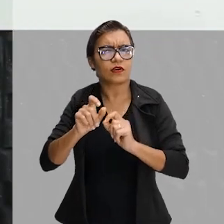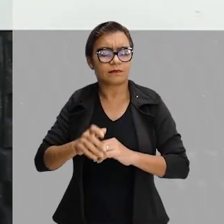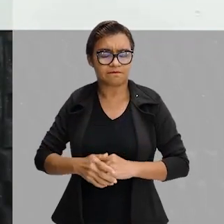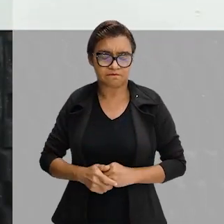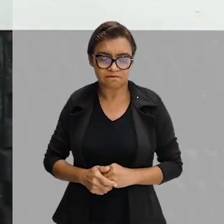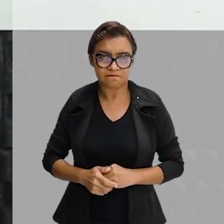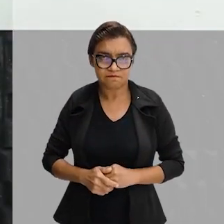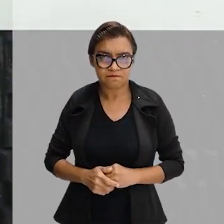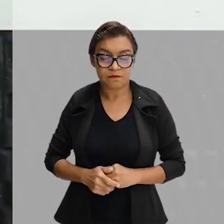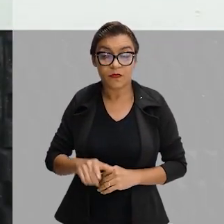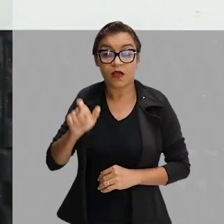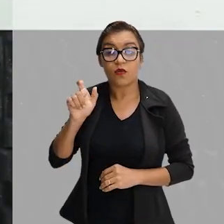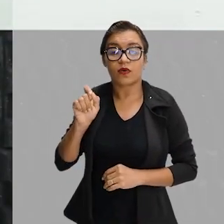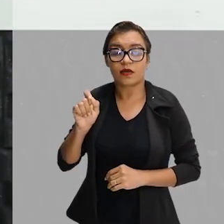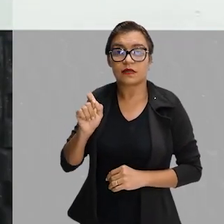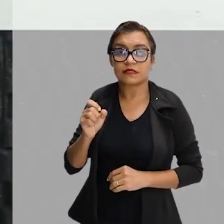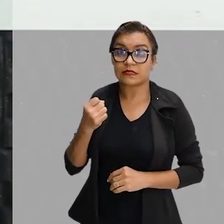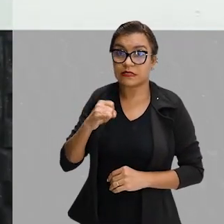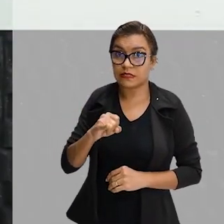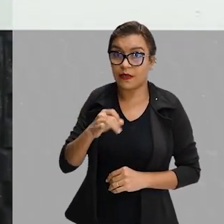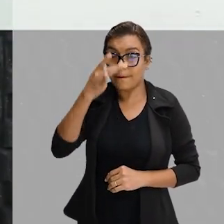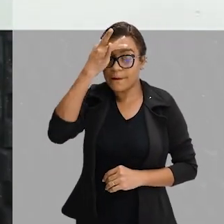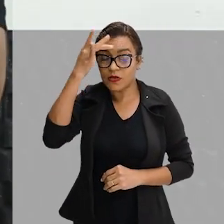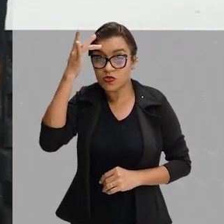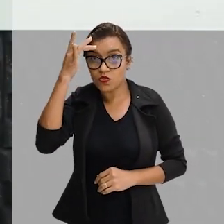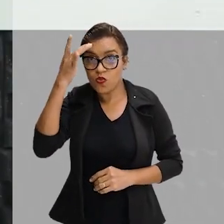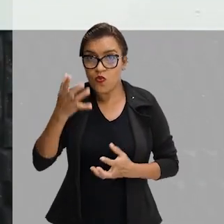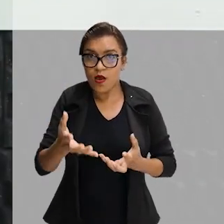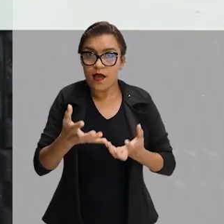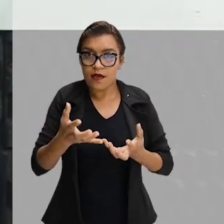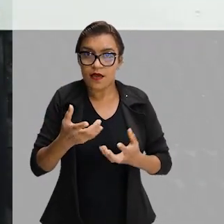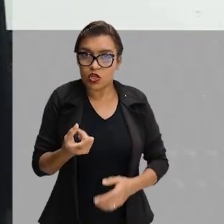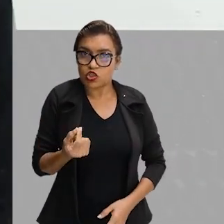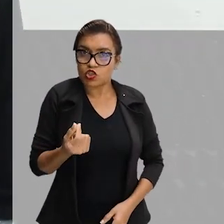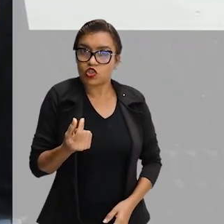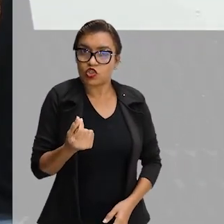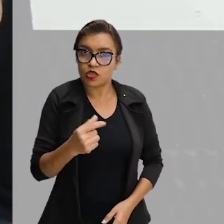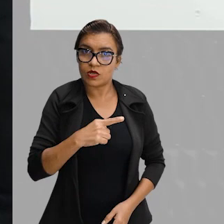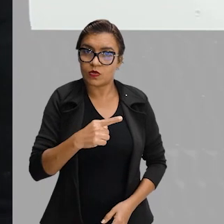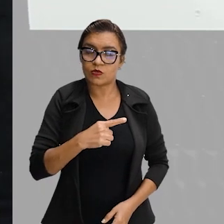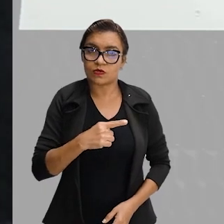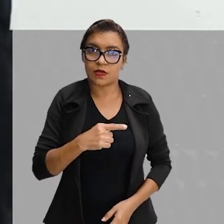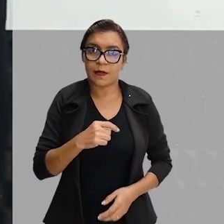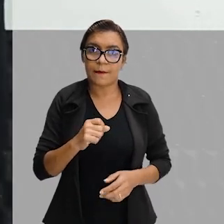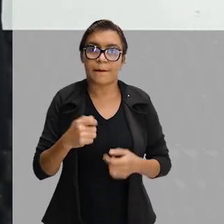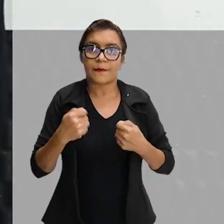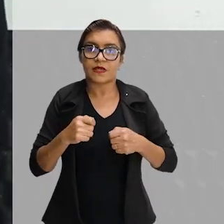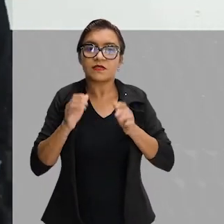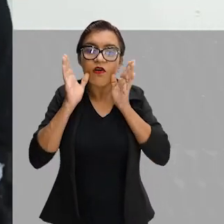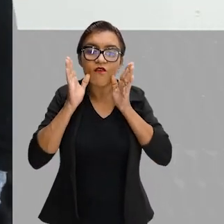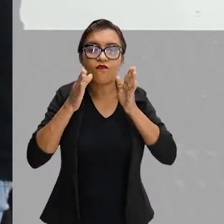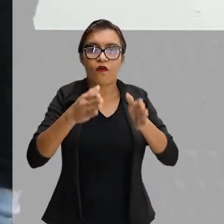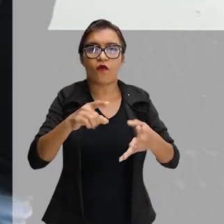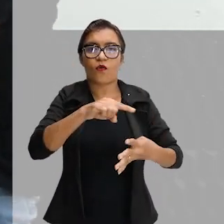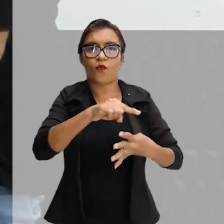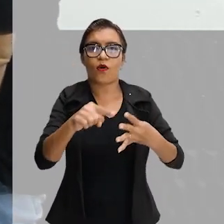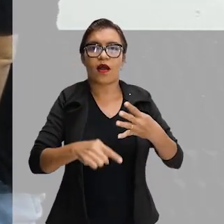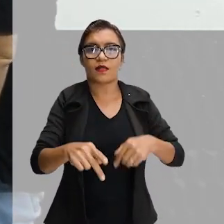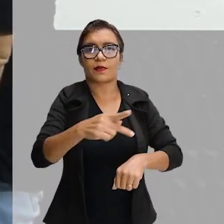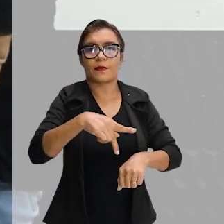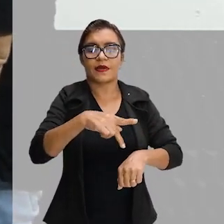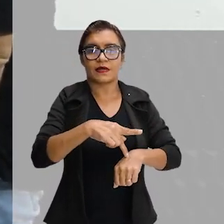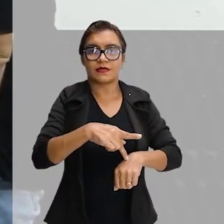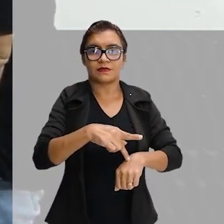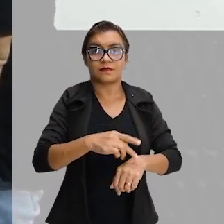que quem quisesse ganhar dinheiro teria que olhar para 4 países em particular: